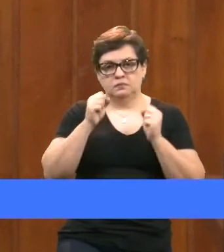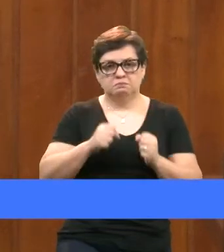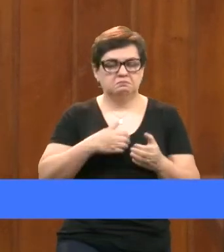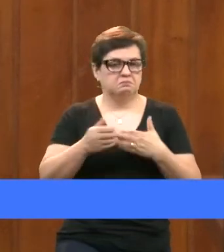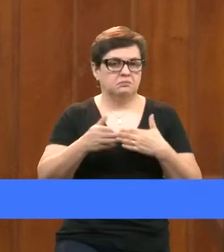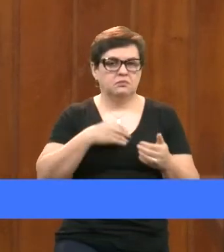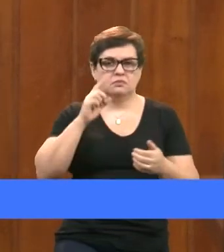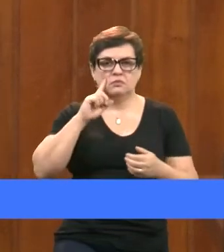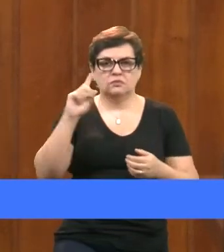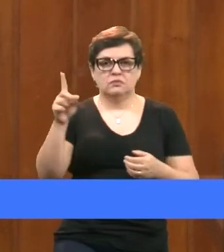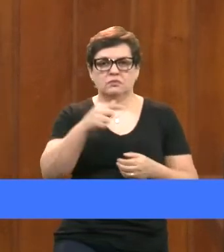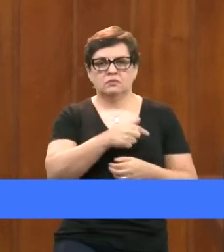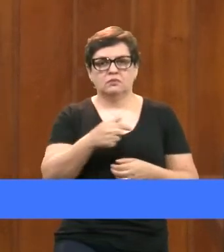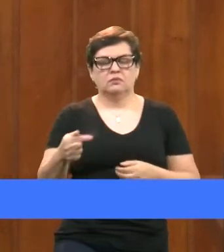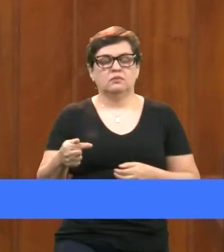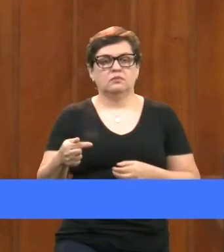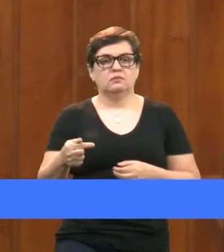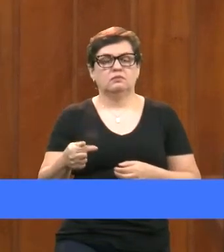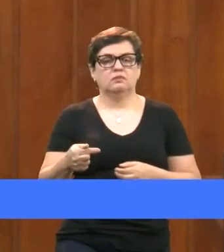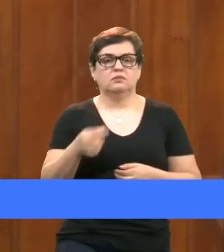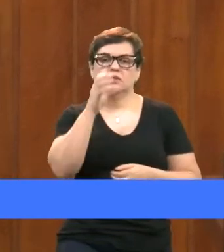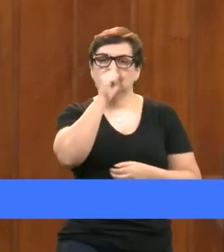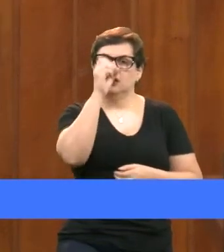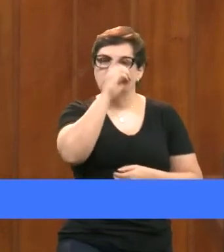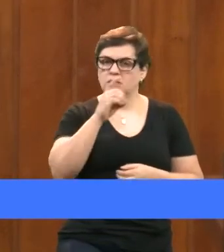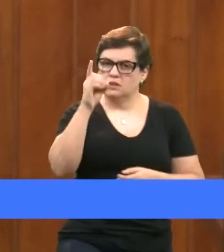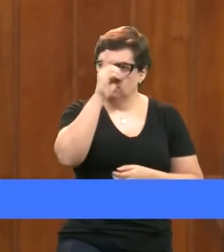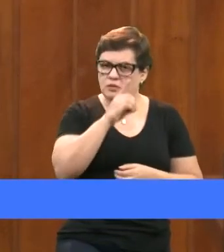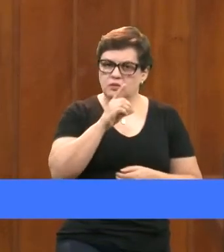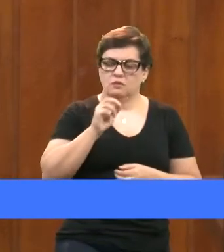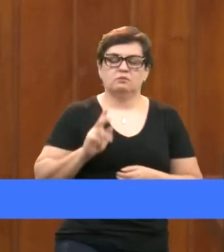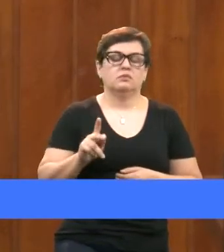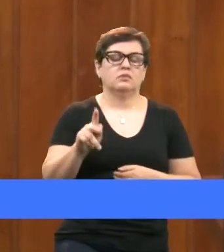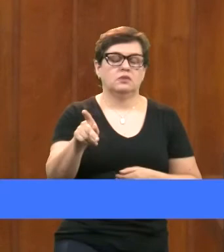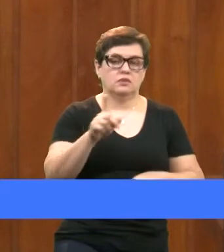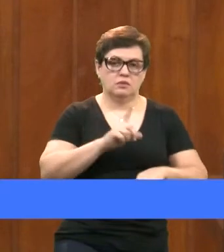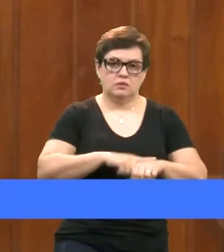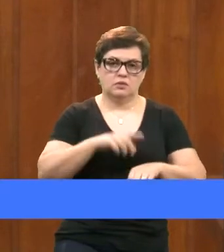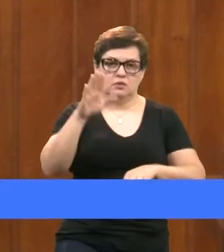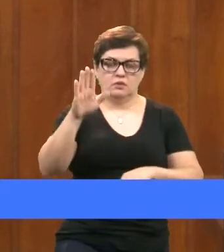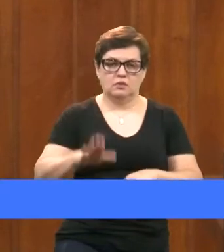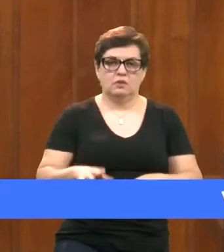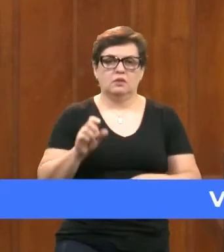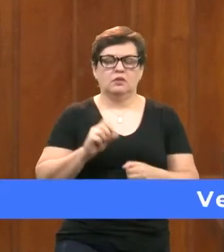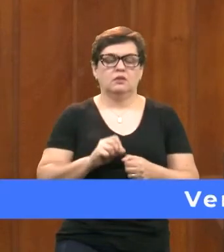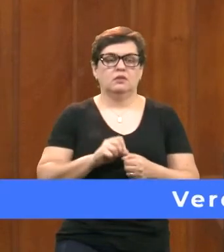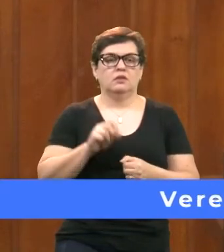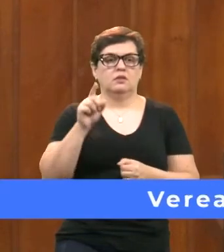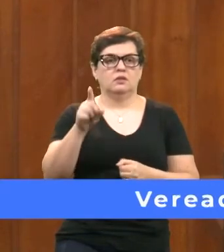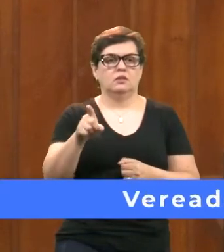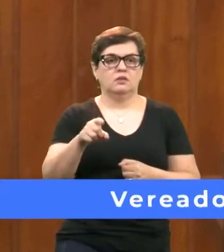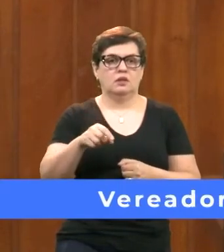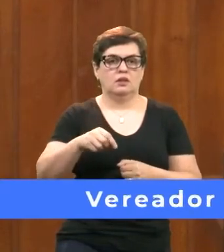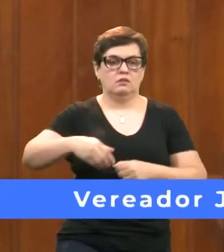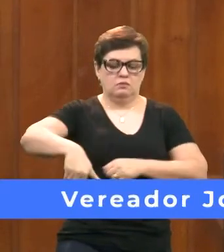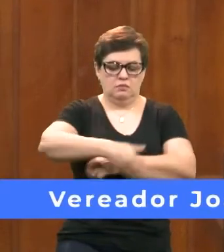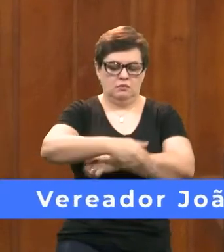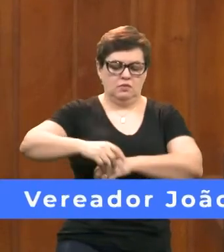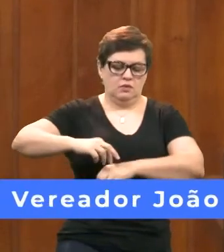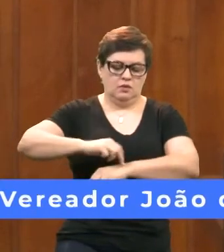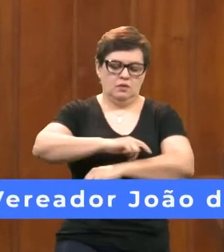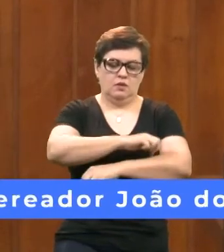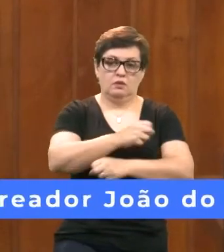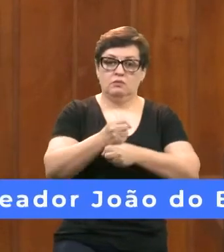semana, final de semana, que vai estar sempre nos horários da tarde. Foi feito lá uma calçada o ano